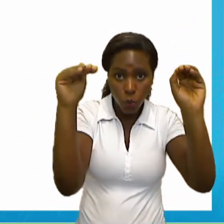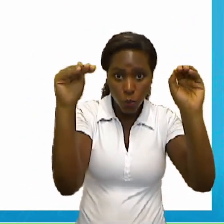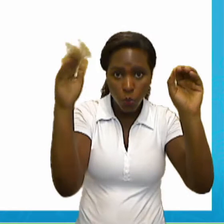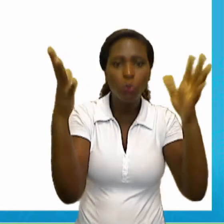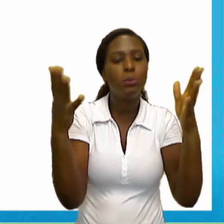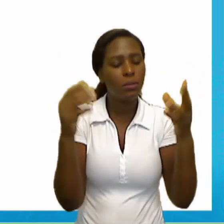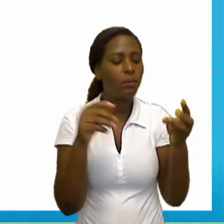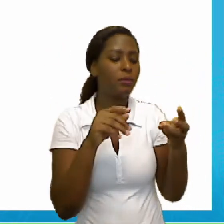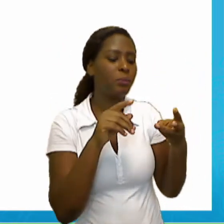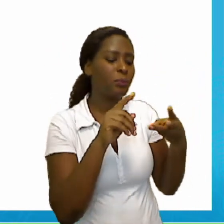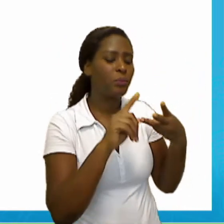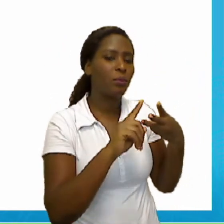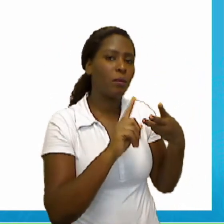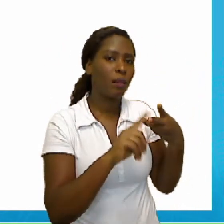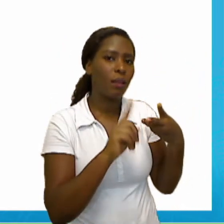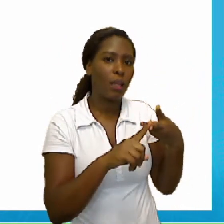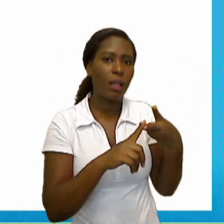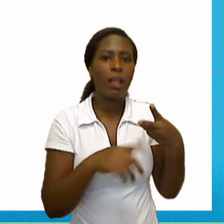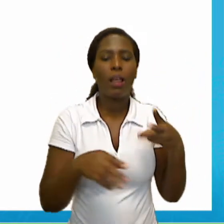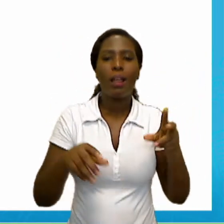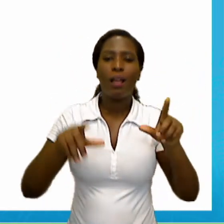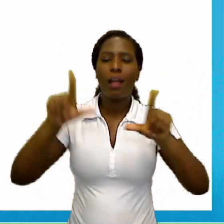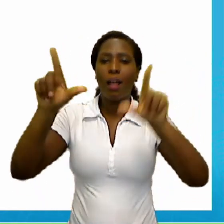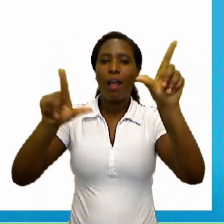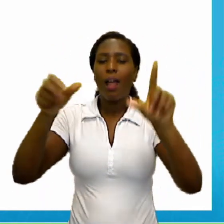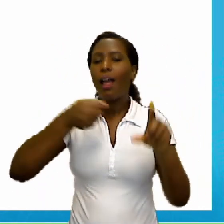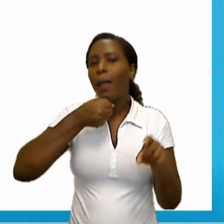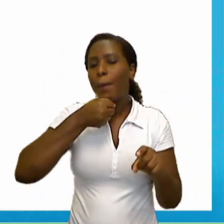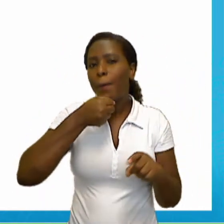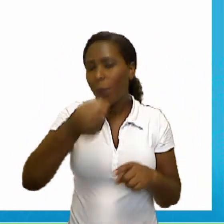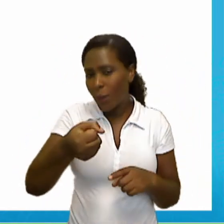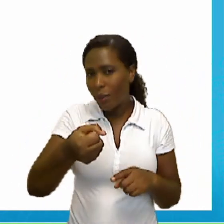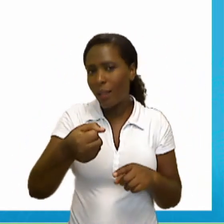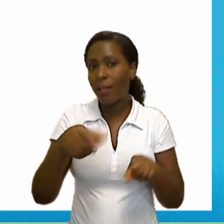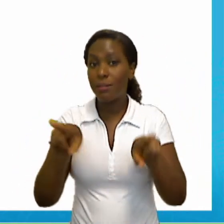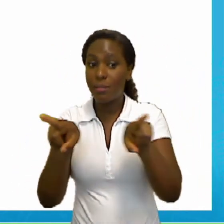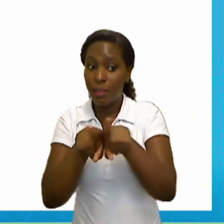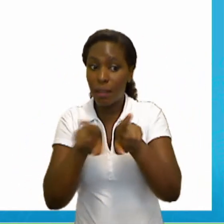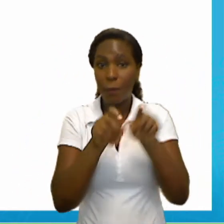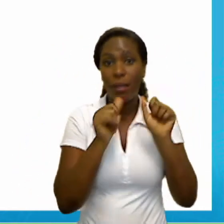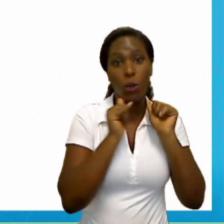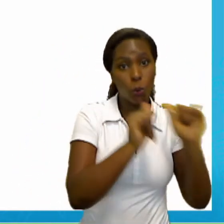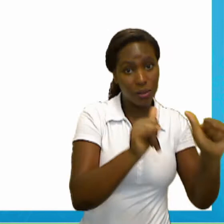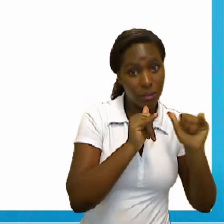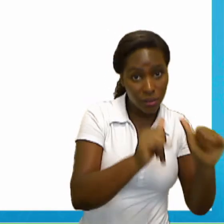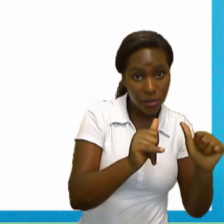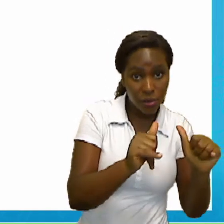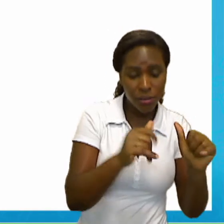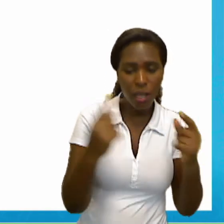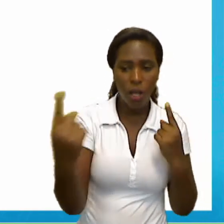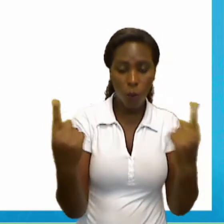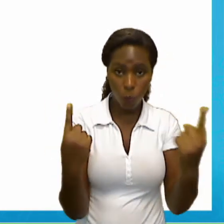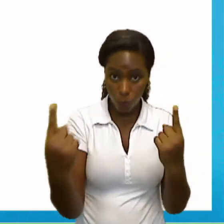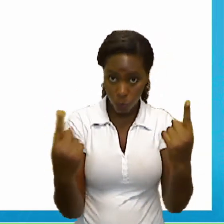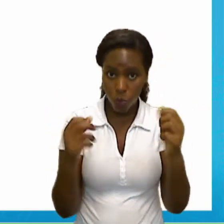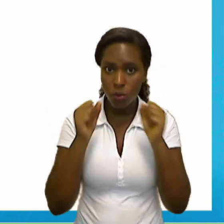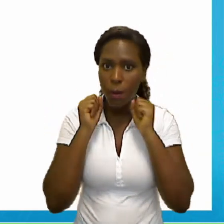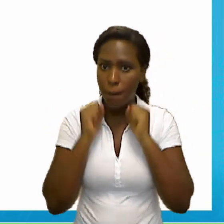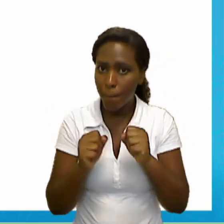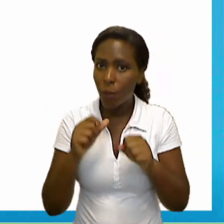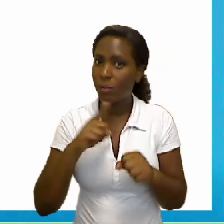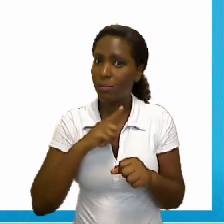tal qual as notícias, podem apresentar 2 títulos, um principal e